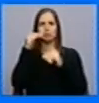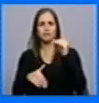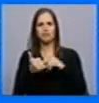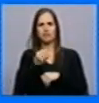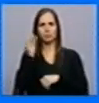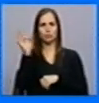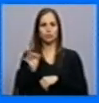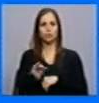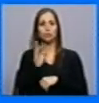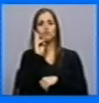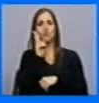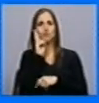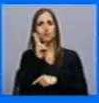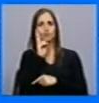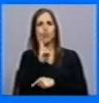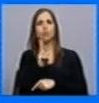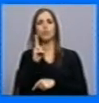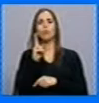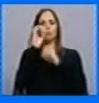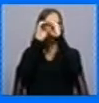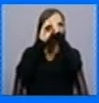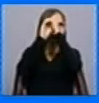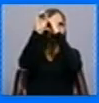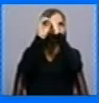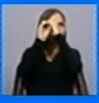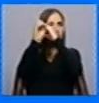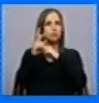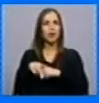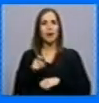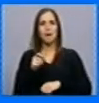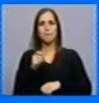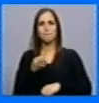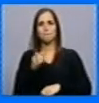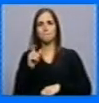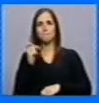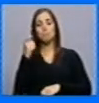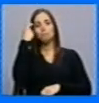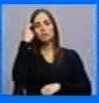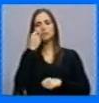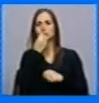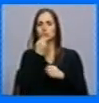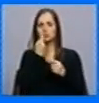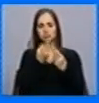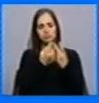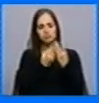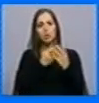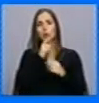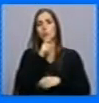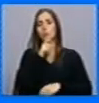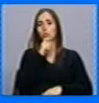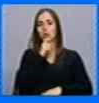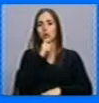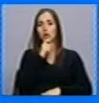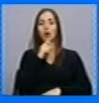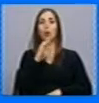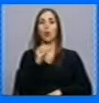arquivos do Kepler. E, portanto, houve todo um conjunto de explicações para aquilo que podia estar a acontecer. Podiam ser uma horda de cometas